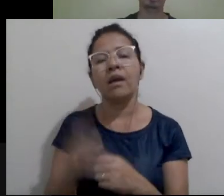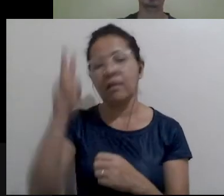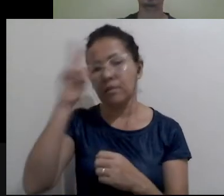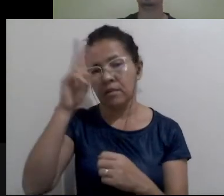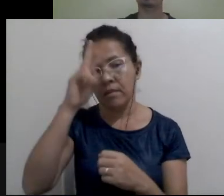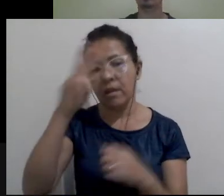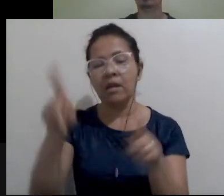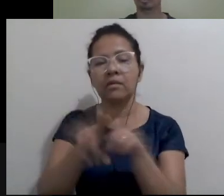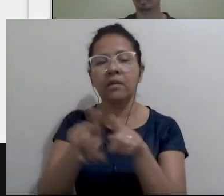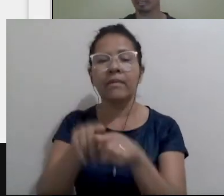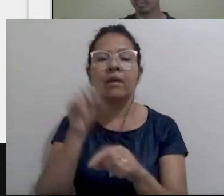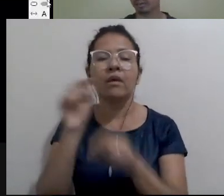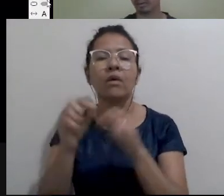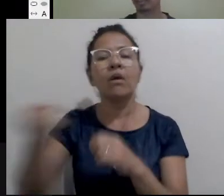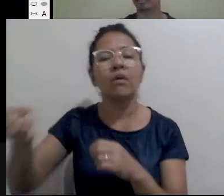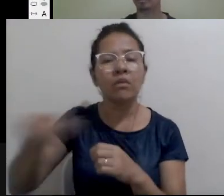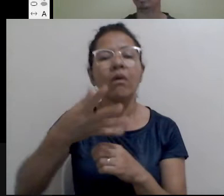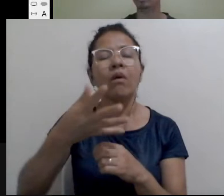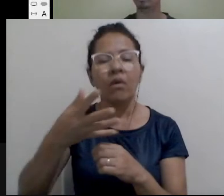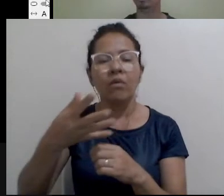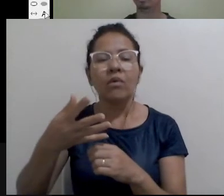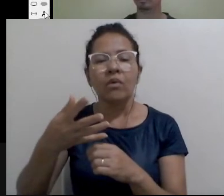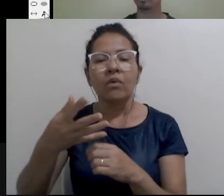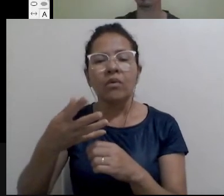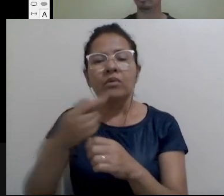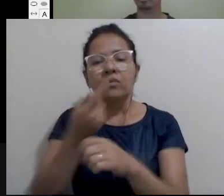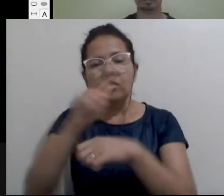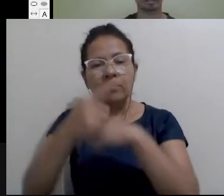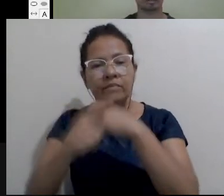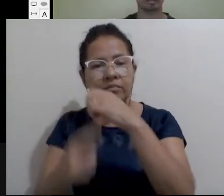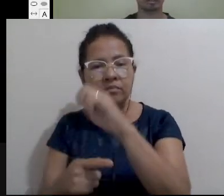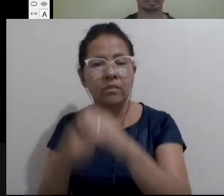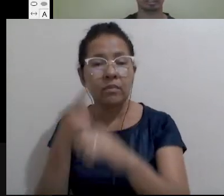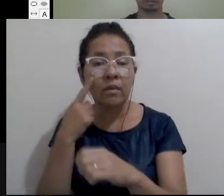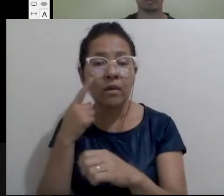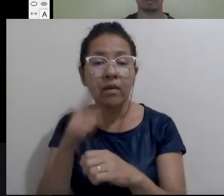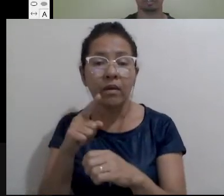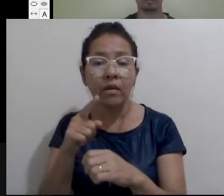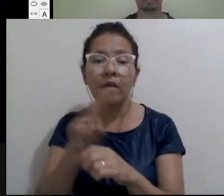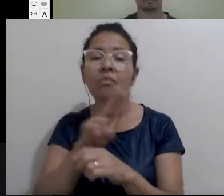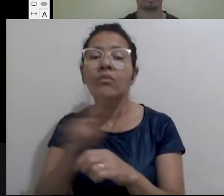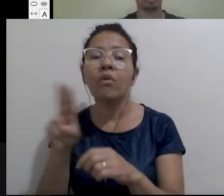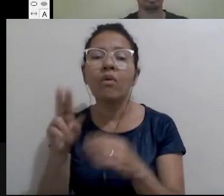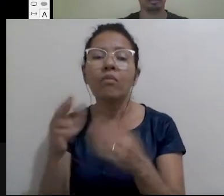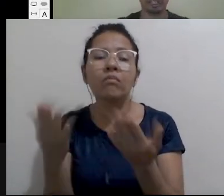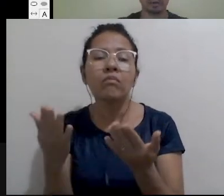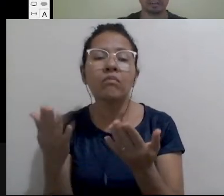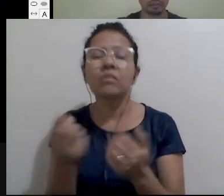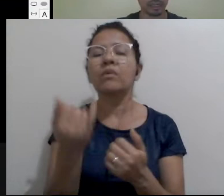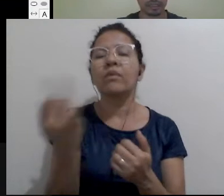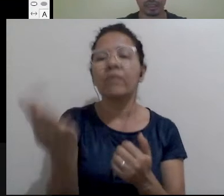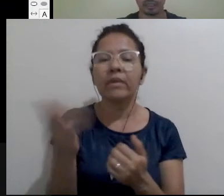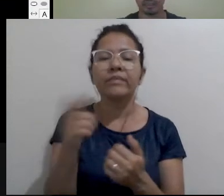que estes novos orbitais aqui, ó, estes sim são os orbitais, ó, que a gente chamou de, ó, tem